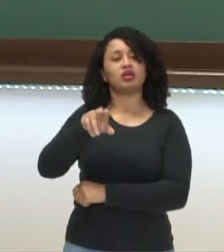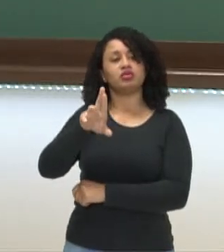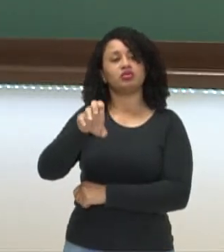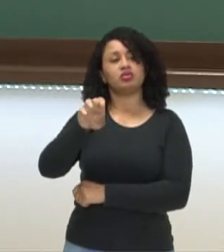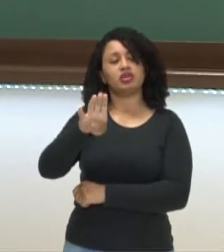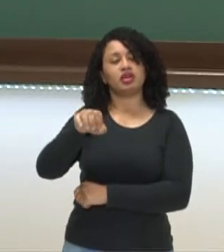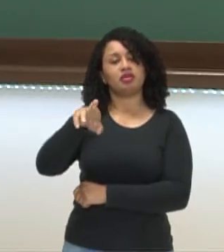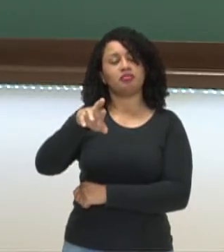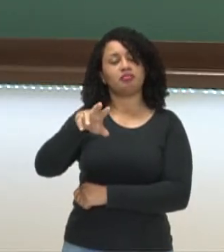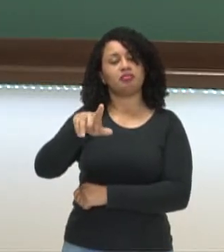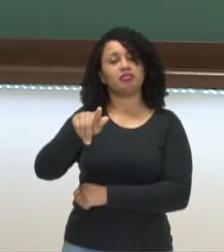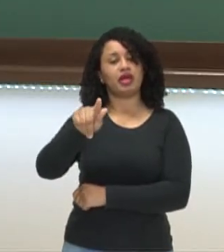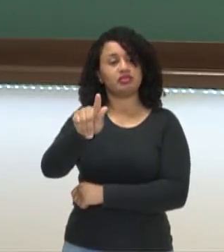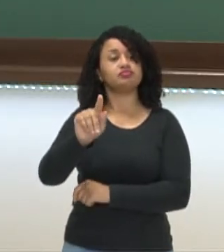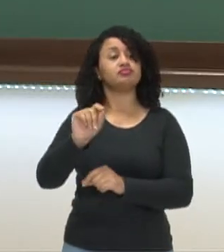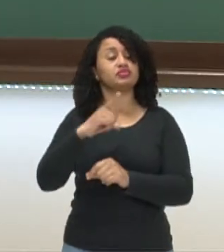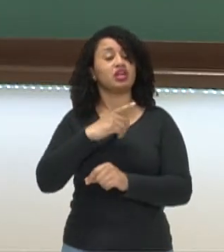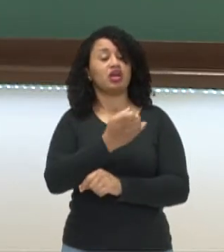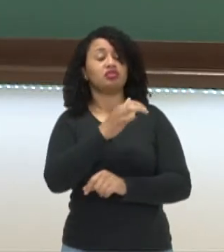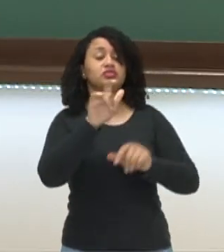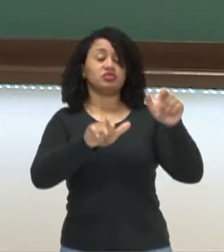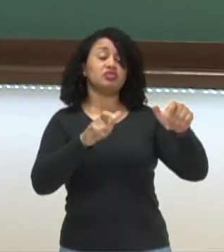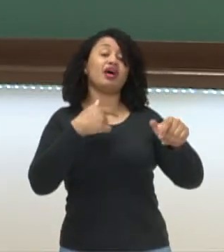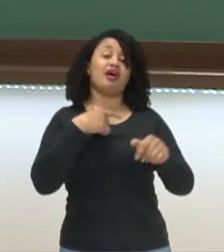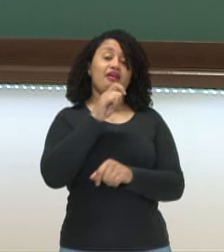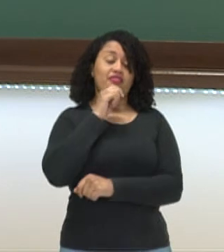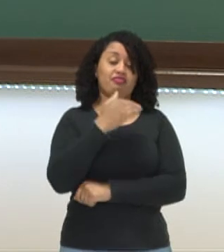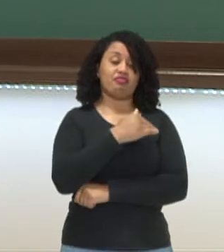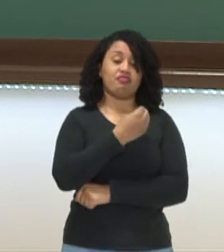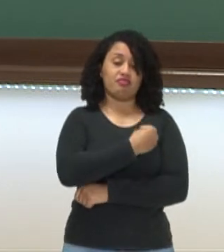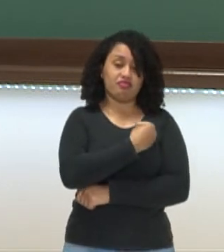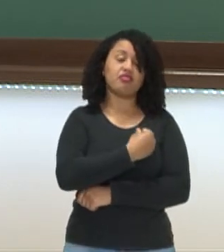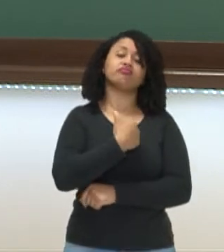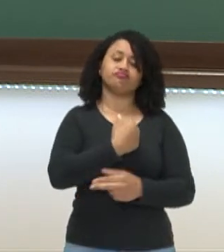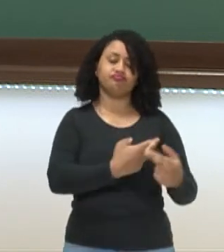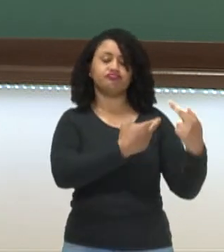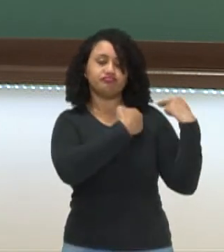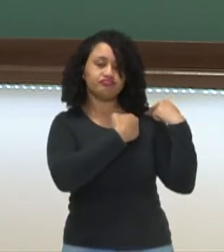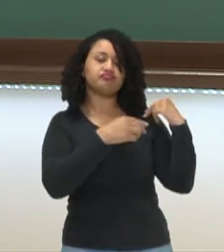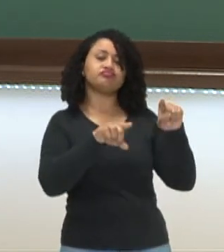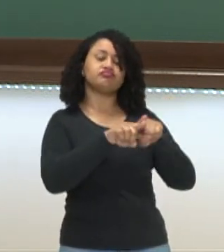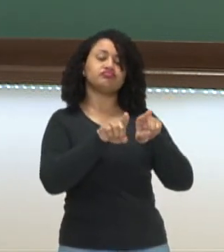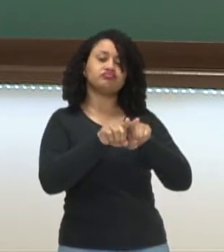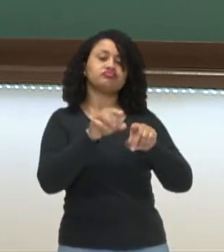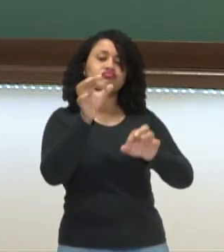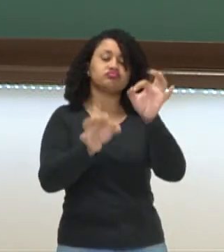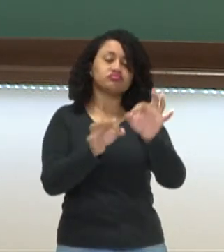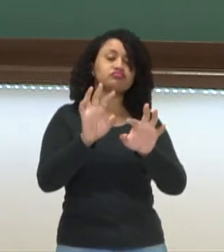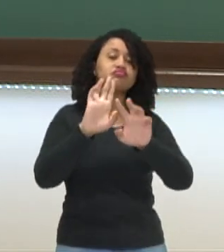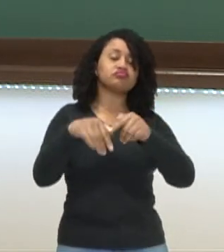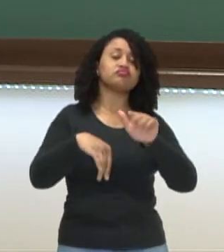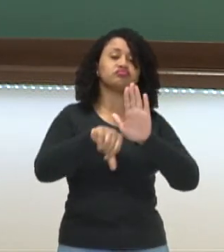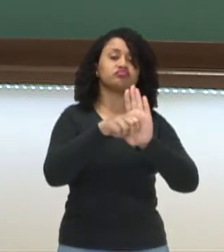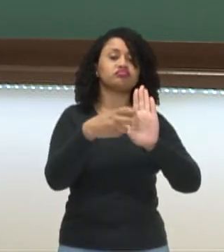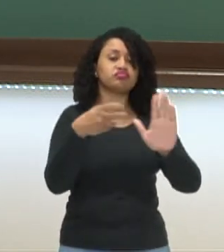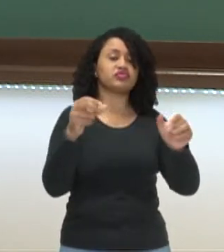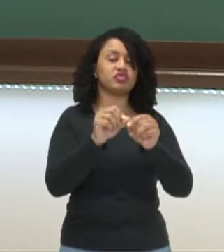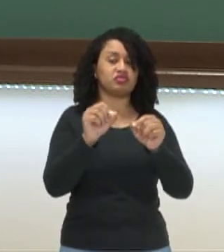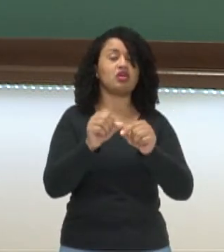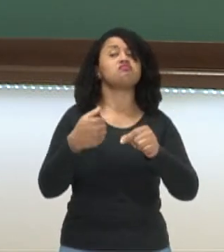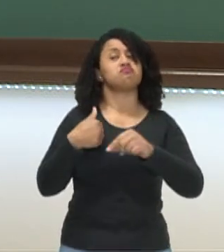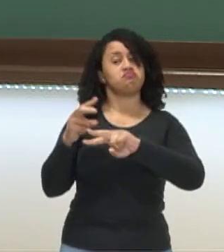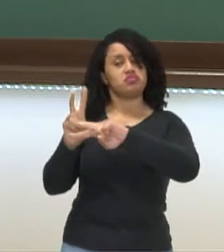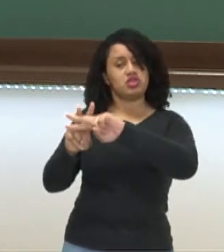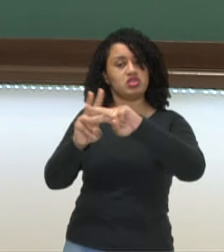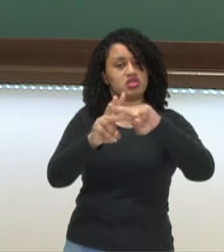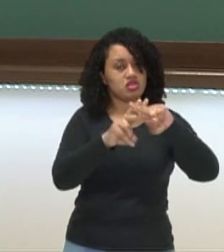do partido nazista, que ainda estavam vivas, vão ser responsabilizadas e julgadas por seus crimes. Várias penalidades serão aplicadas, desde